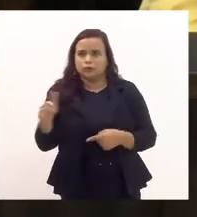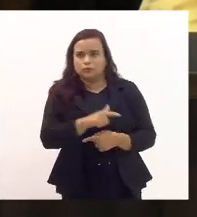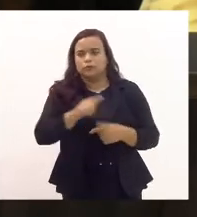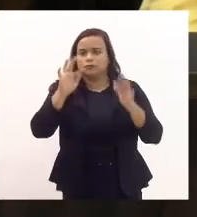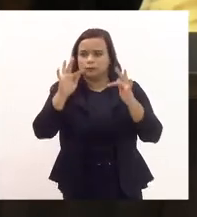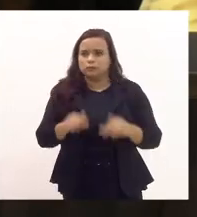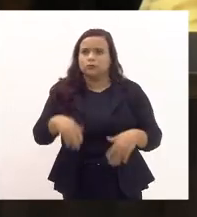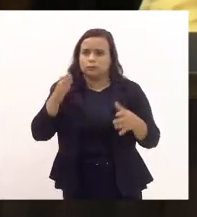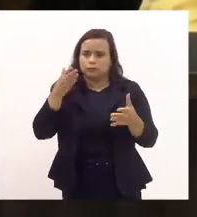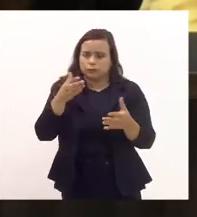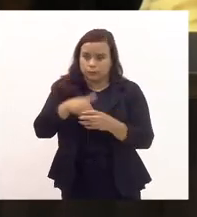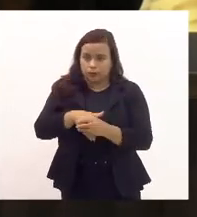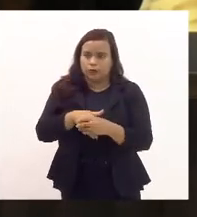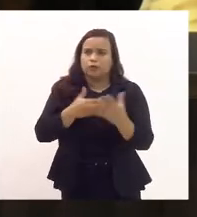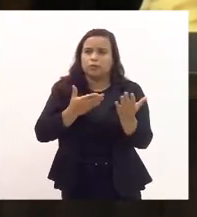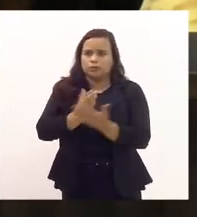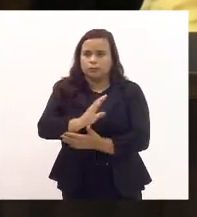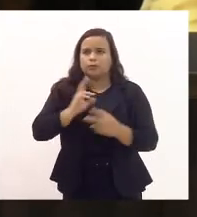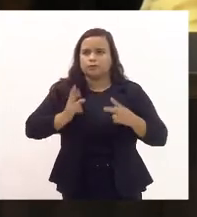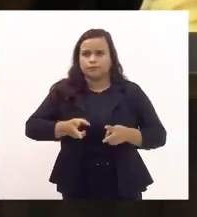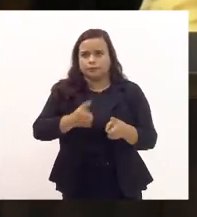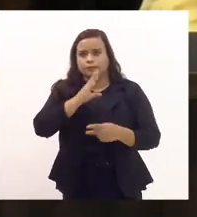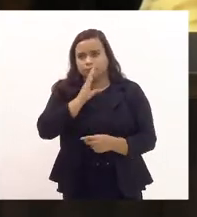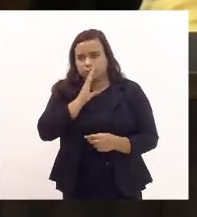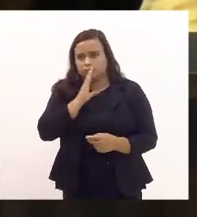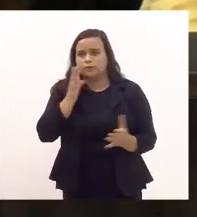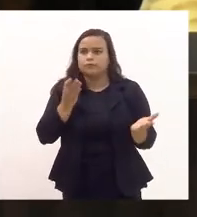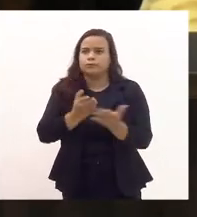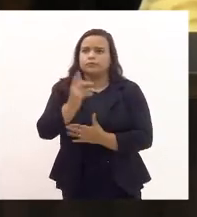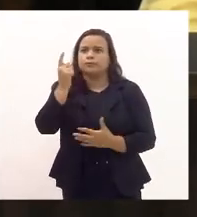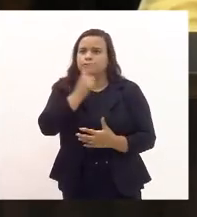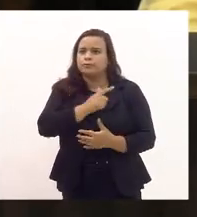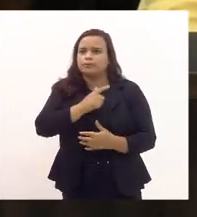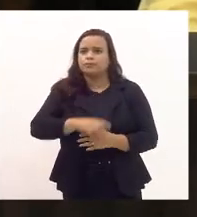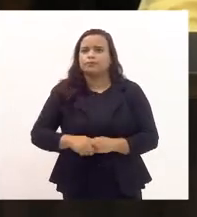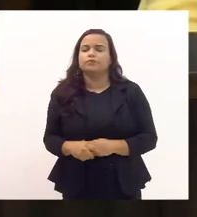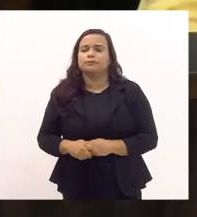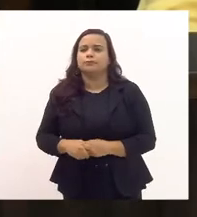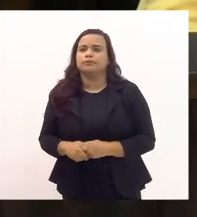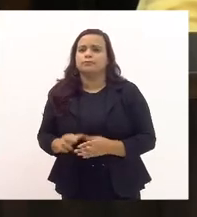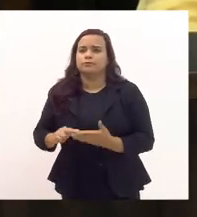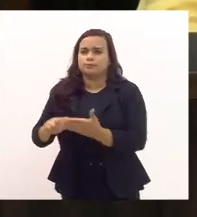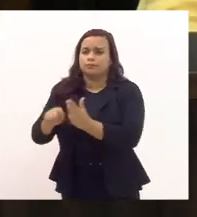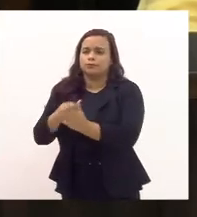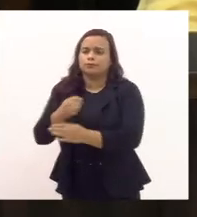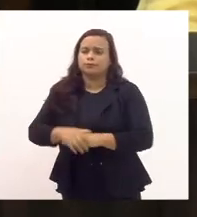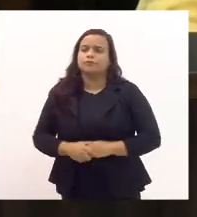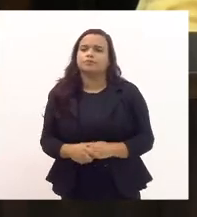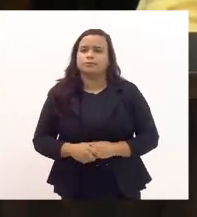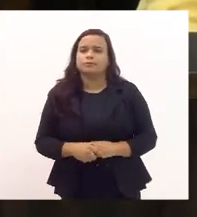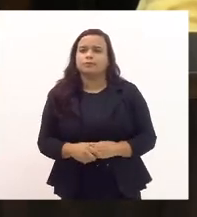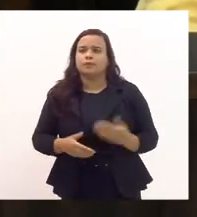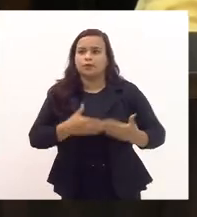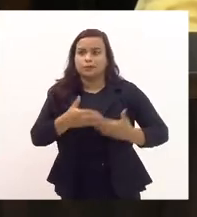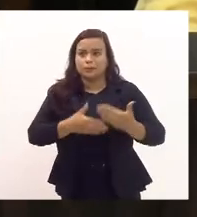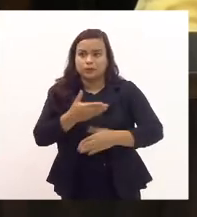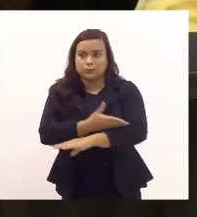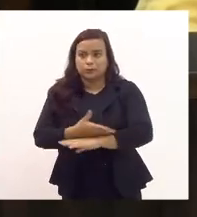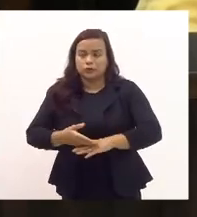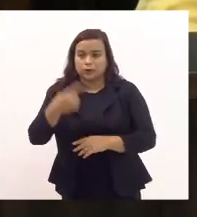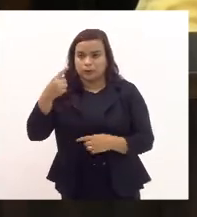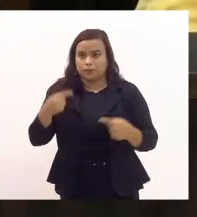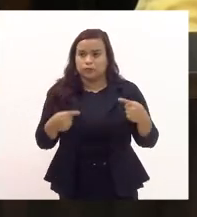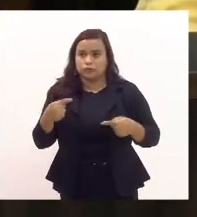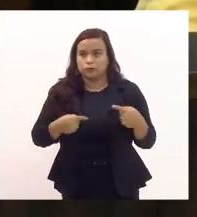discutir encerrada a discussão e votação o senhor quer aprovam permaneçam Como estão aprovado vai autógrafo em tramitação ordinária em